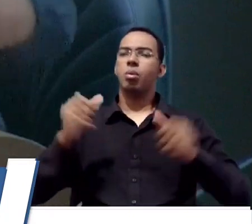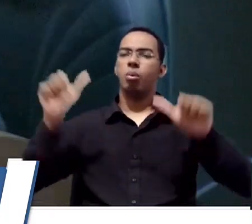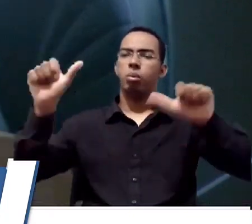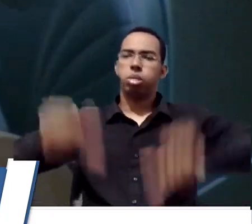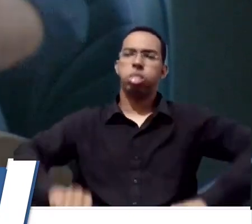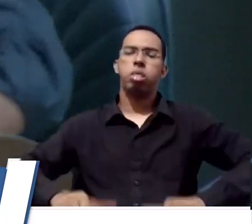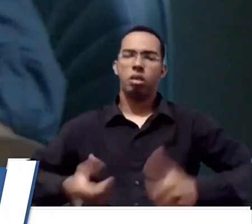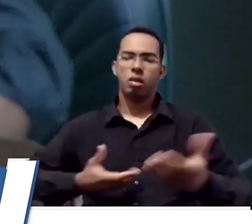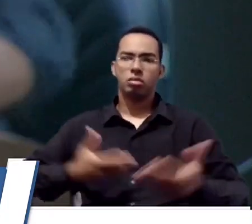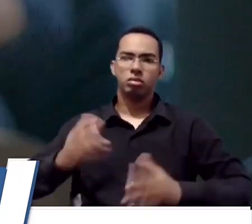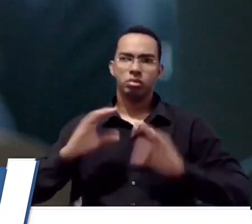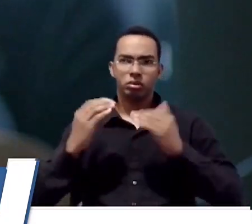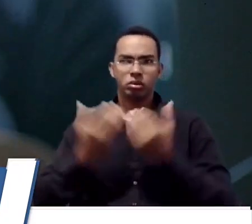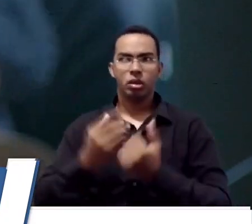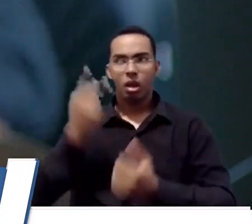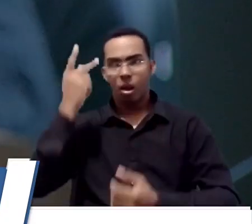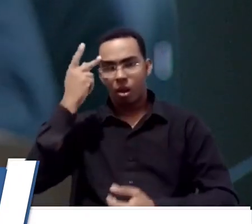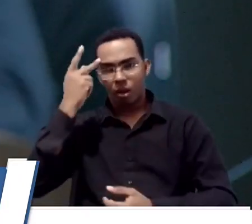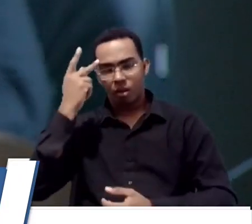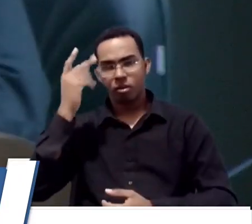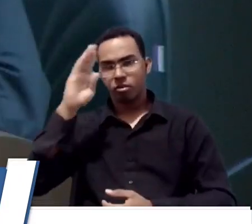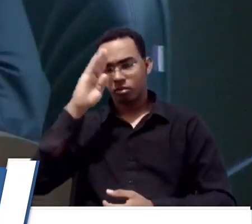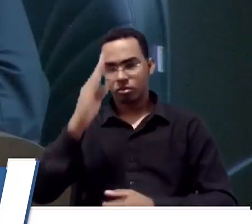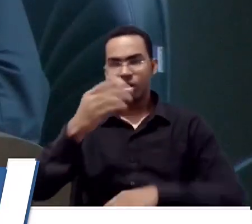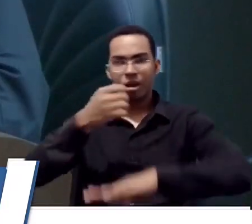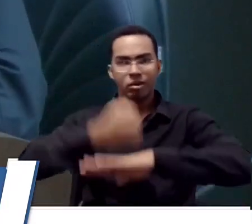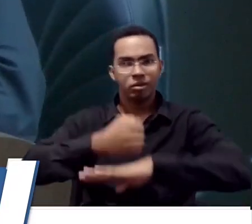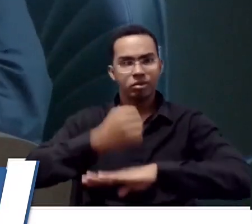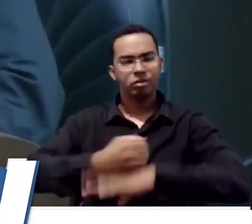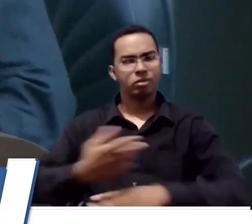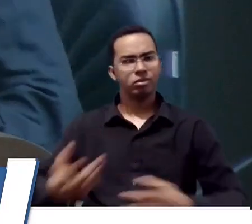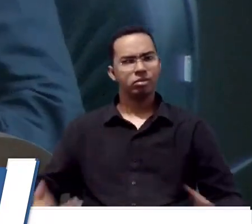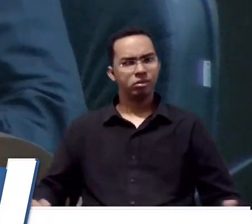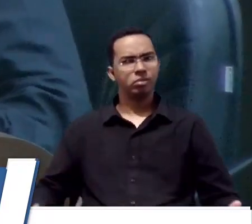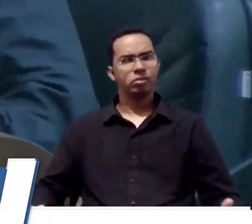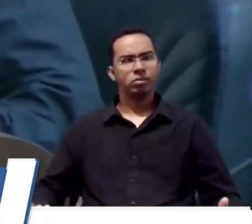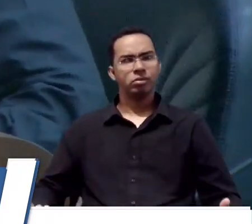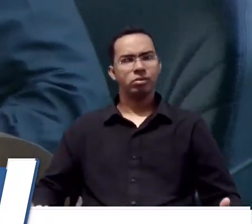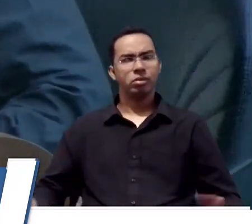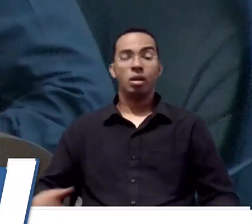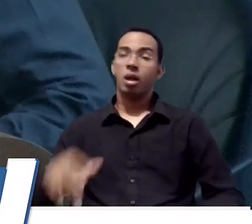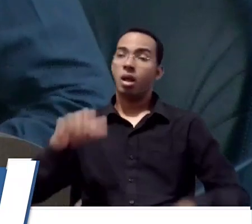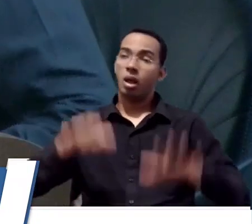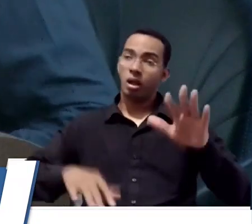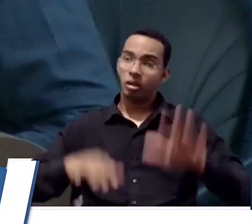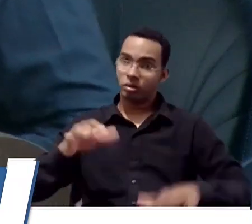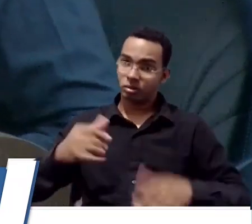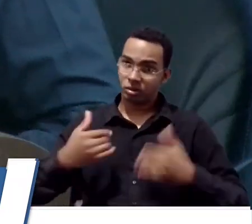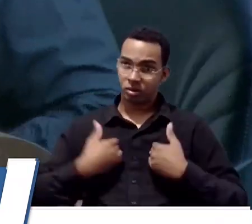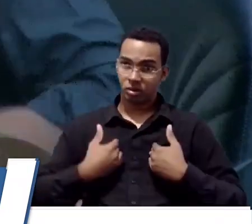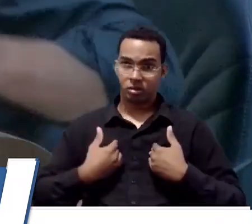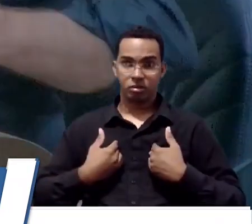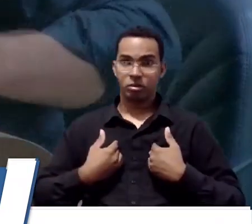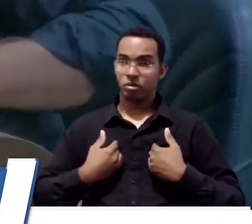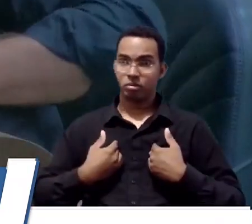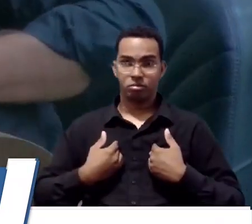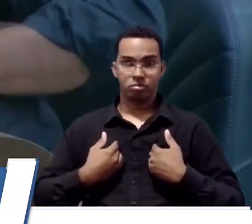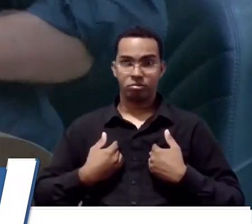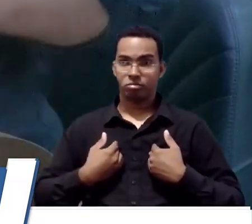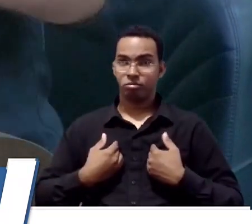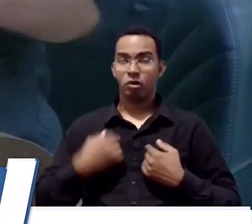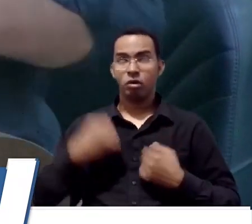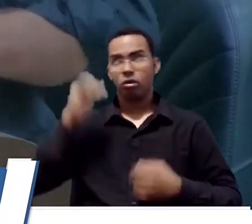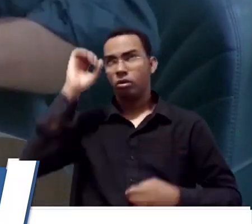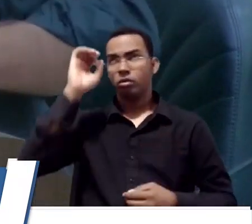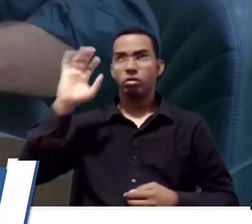A comunidade paulista, principalmente Franca. Então, às vezes, eu fico imaginando